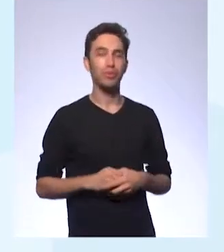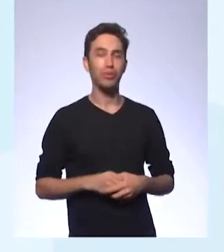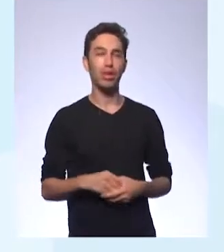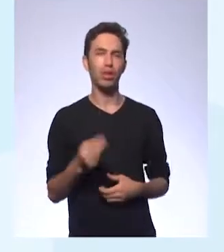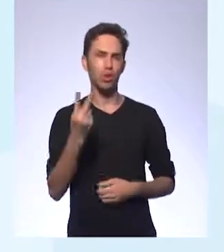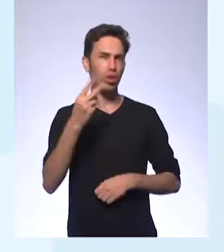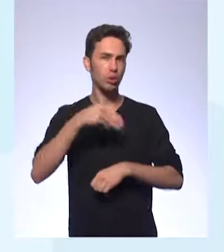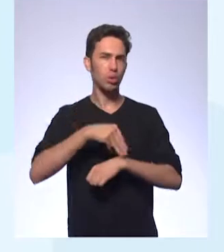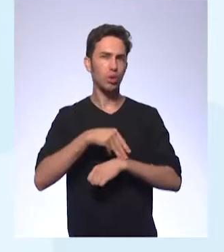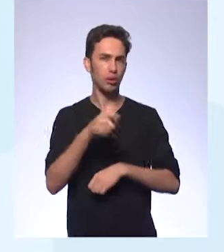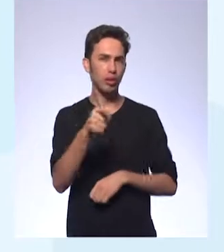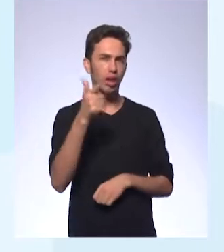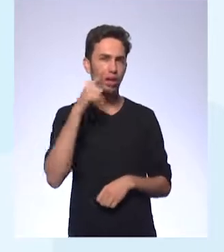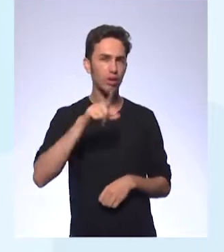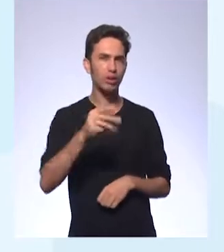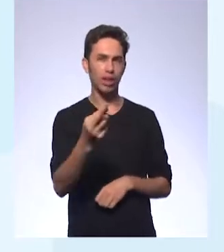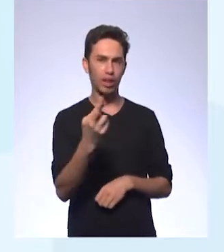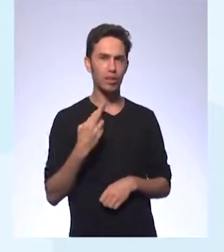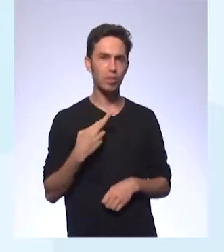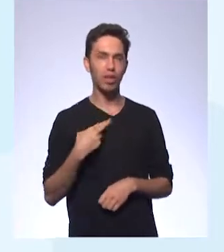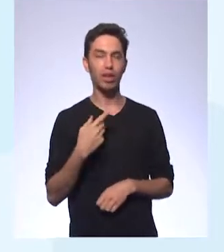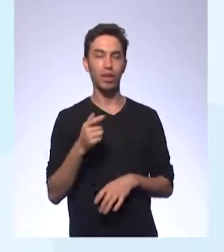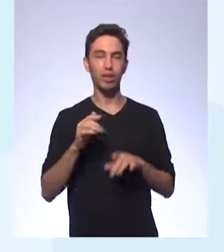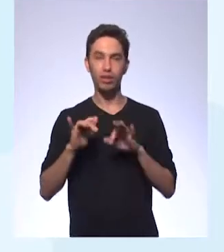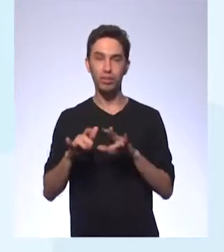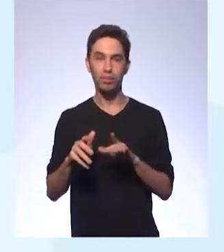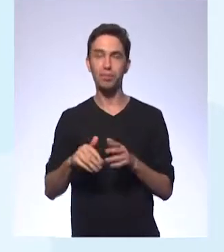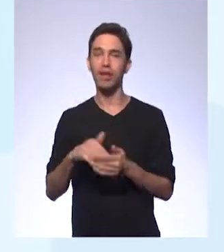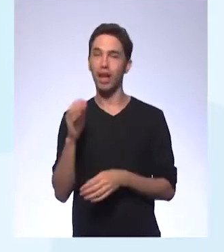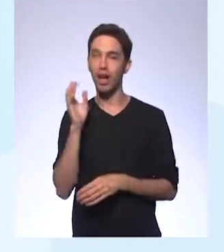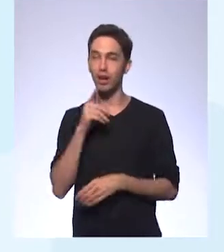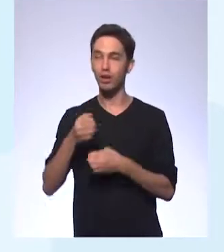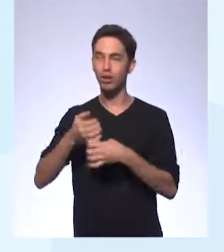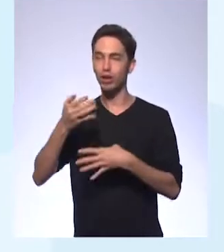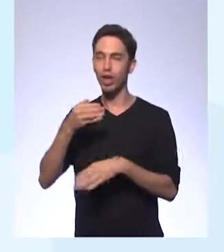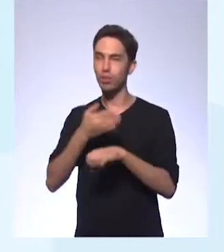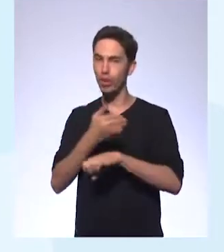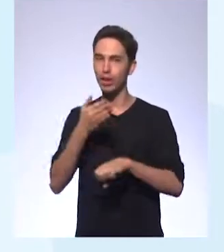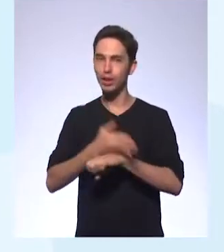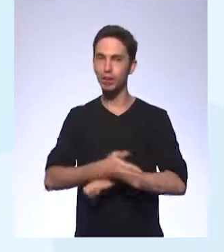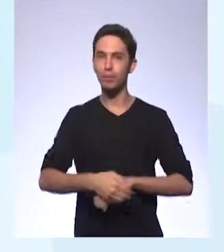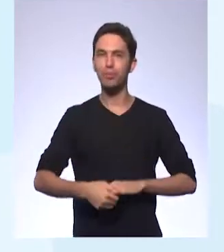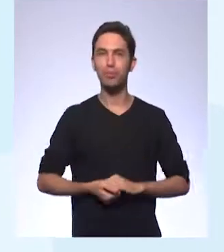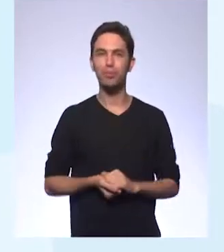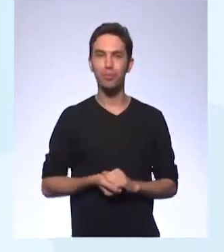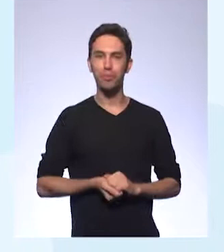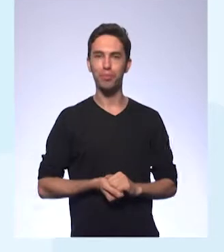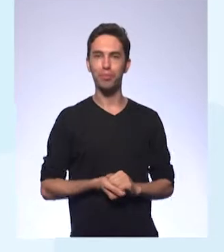em 2 minutos. Dedinho no teclado, agora no chat, participe.